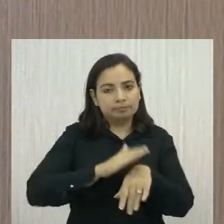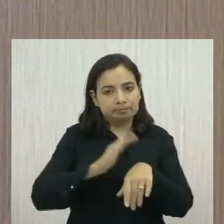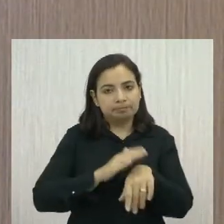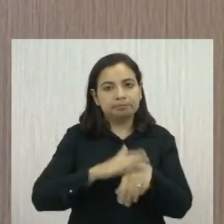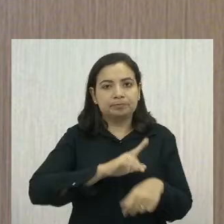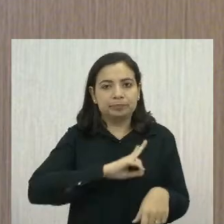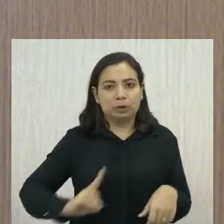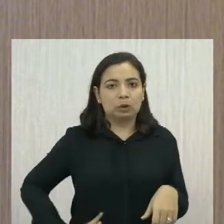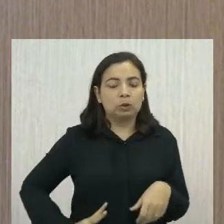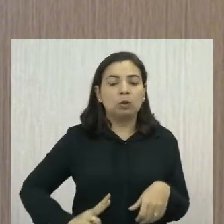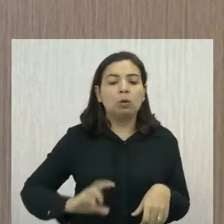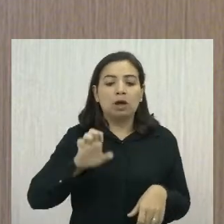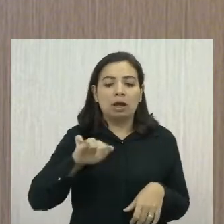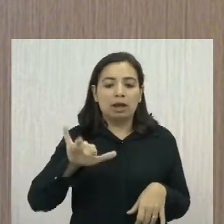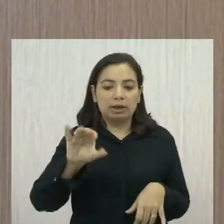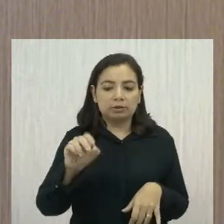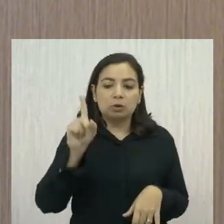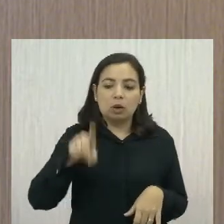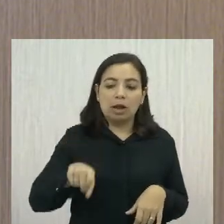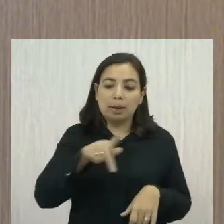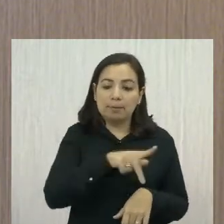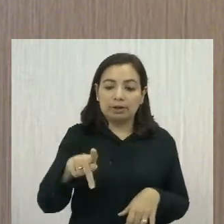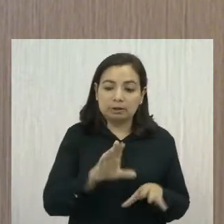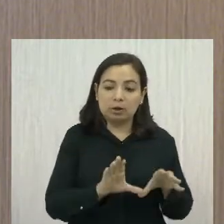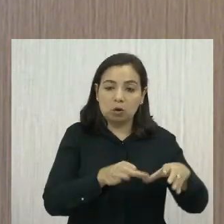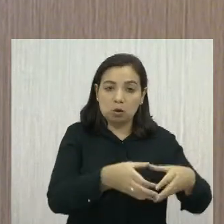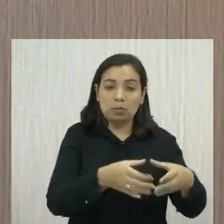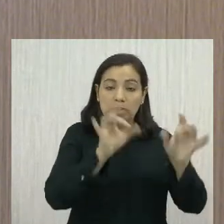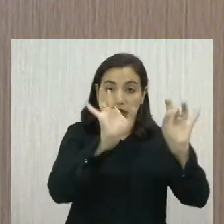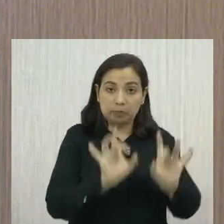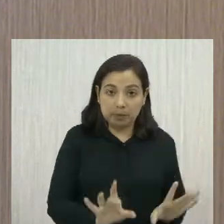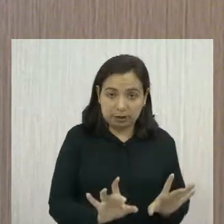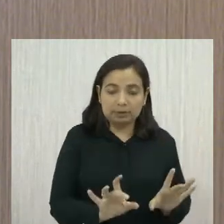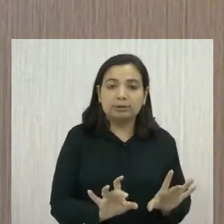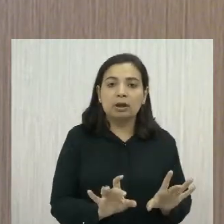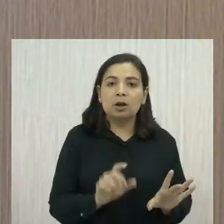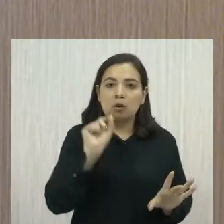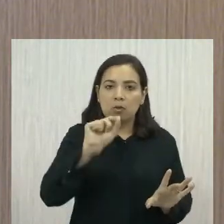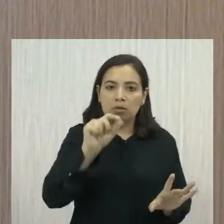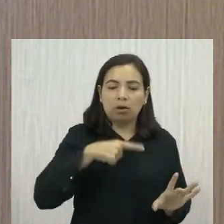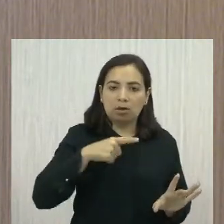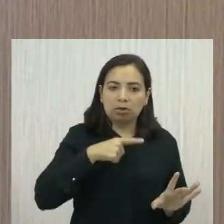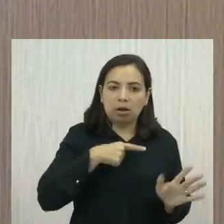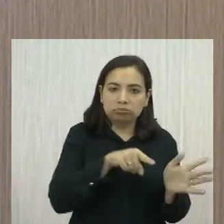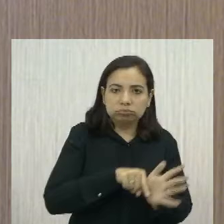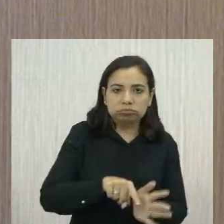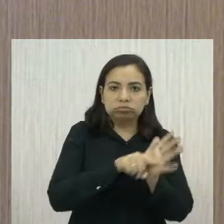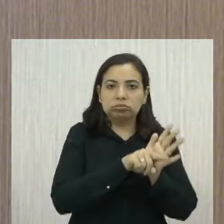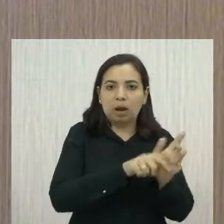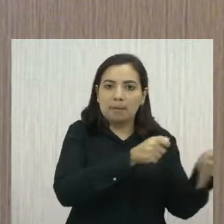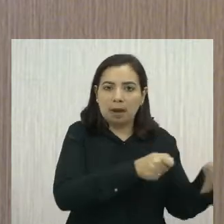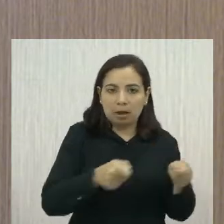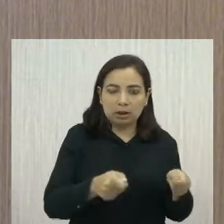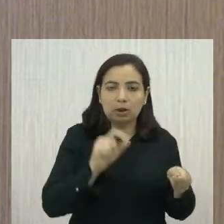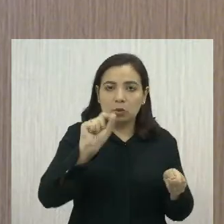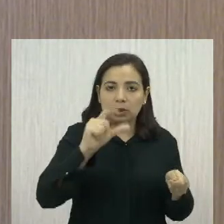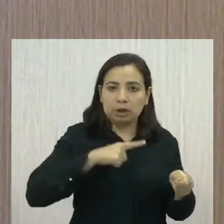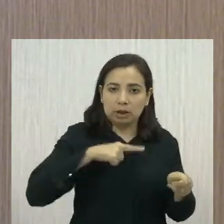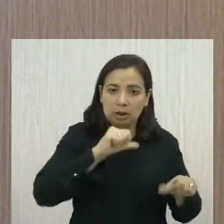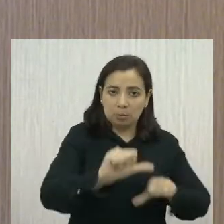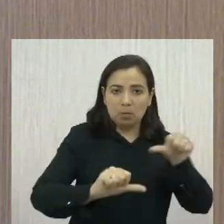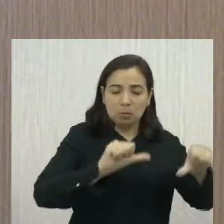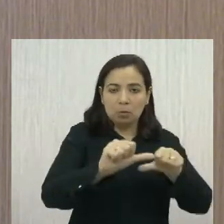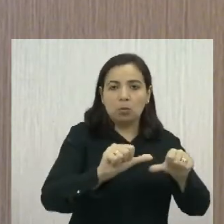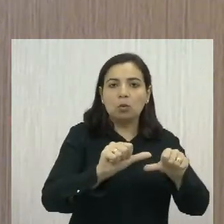Feitosa, que é presidente da Comissão Especial de Apreciação de Matérias que alterem um plano